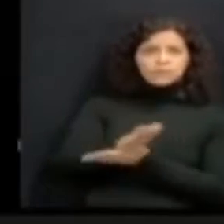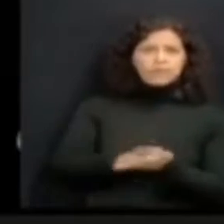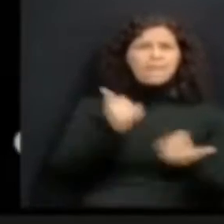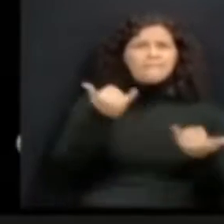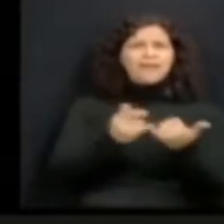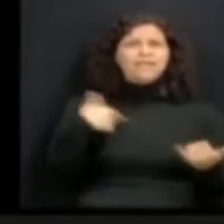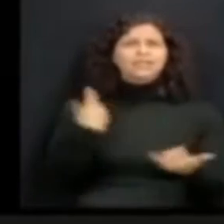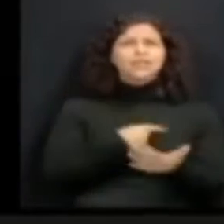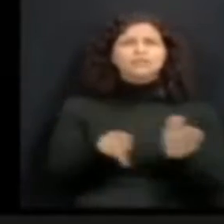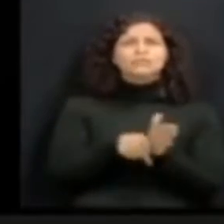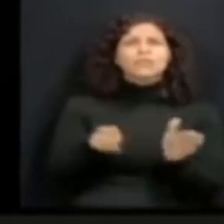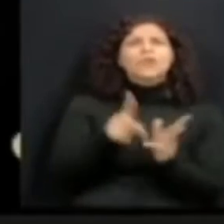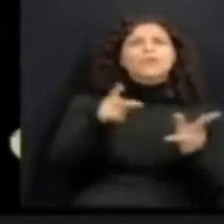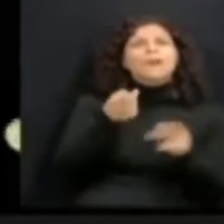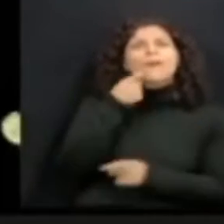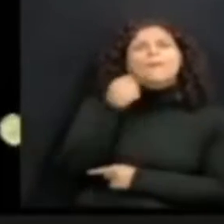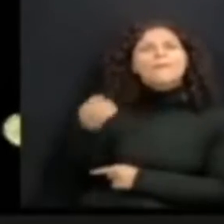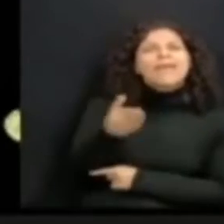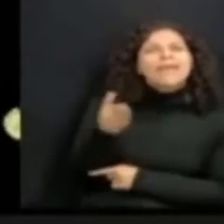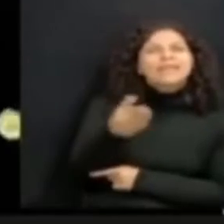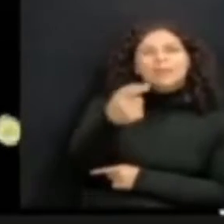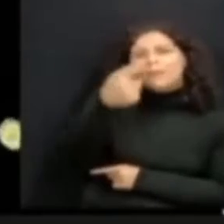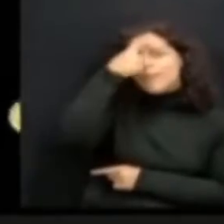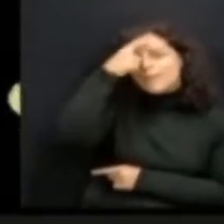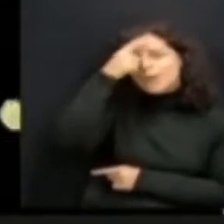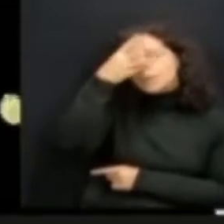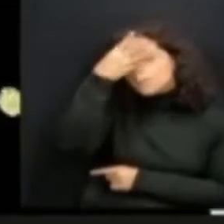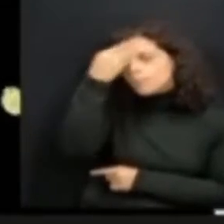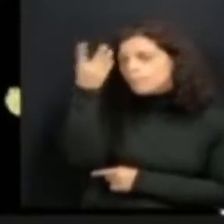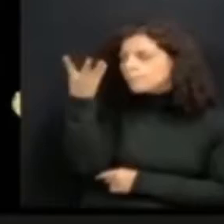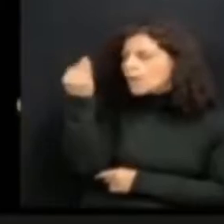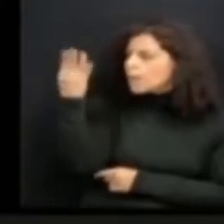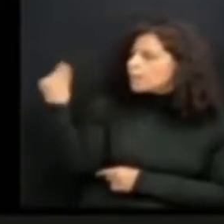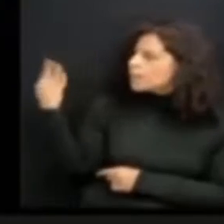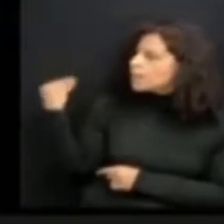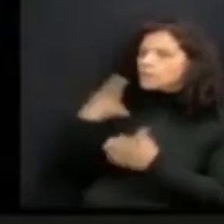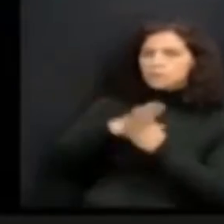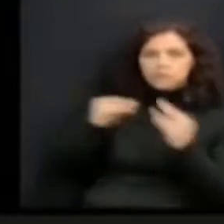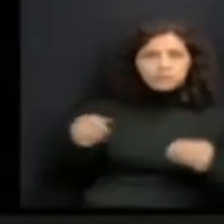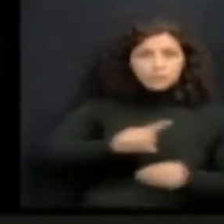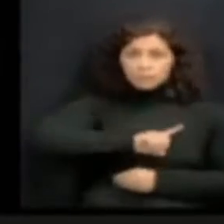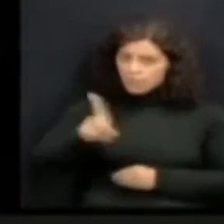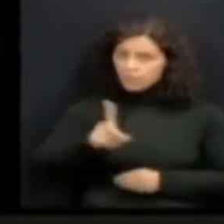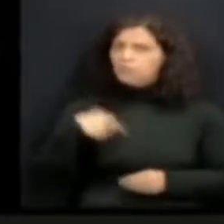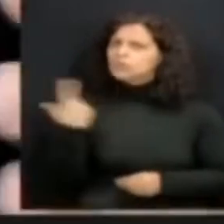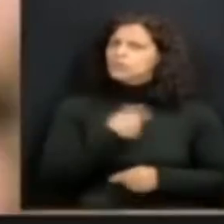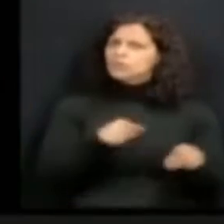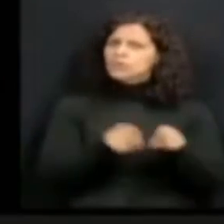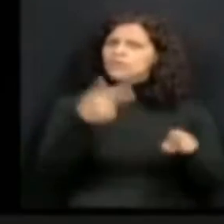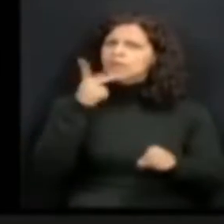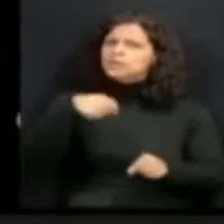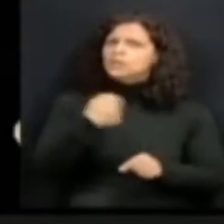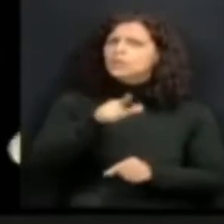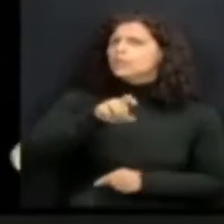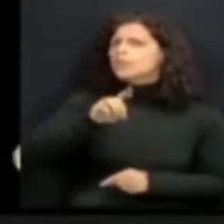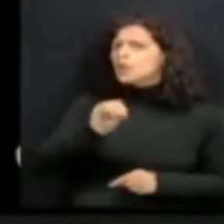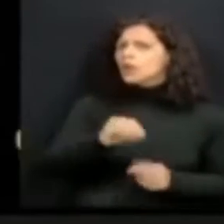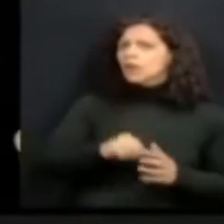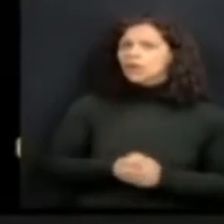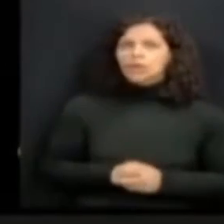tem memória de peixe, que esquece de uma hora para outra, num segundo, num instante. Mas eu quero falar sobre a